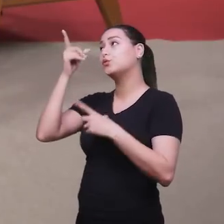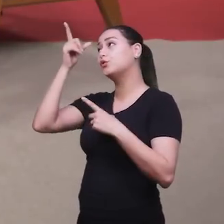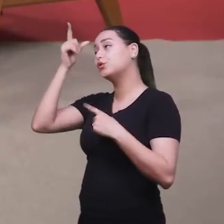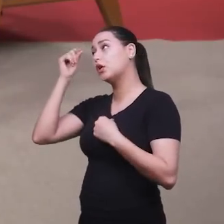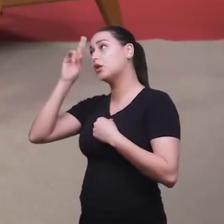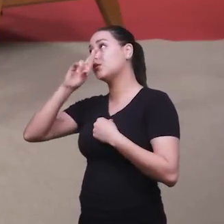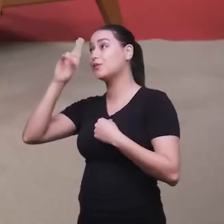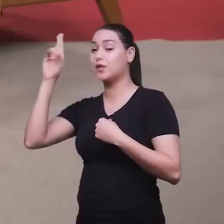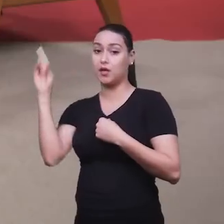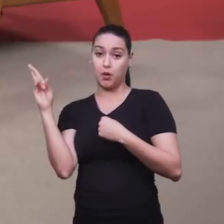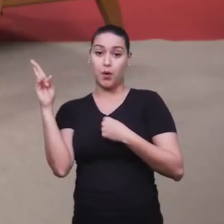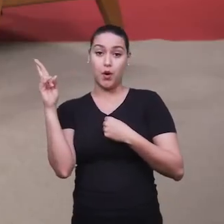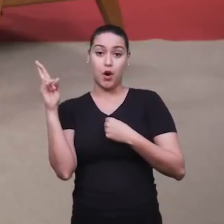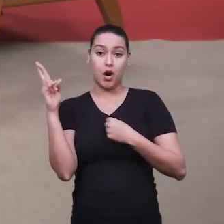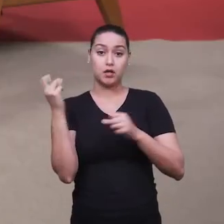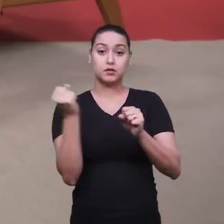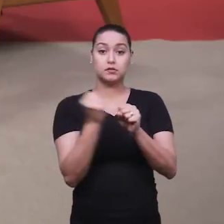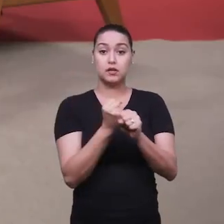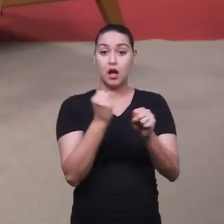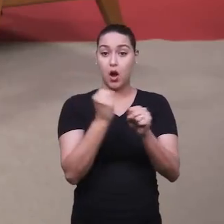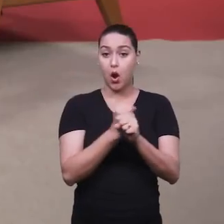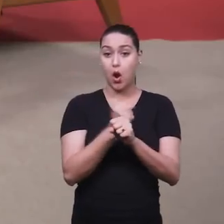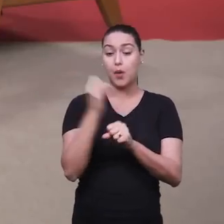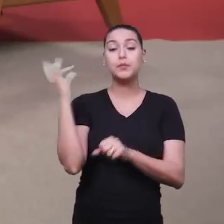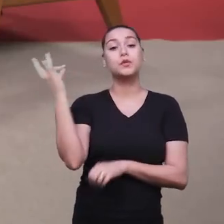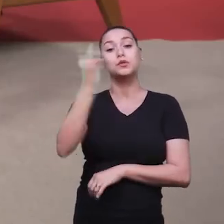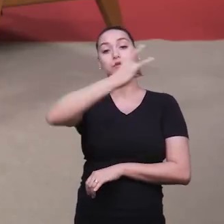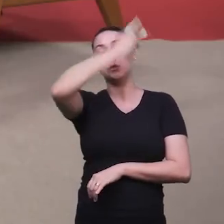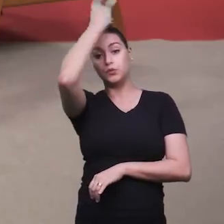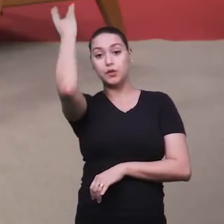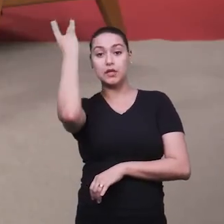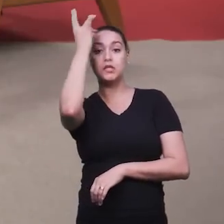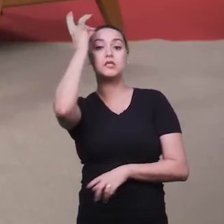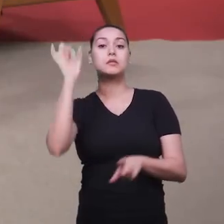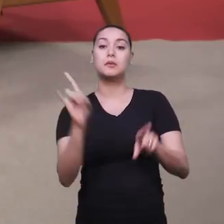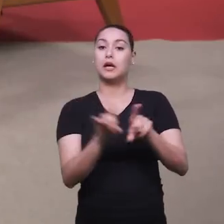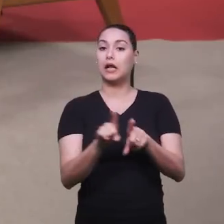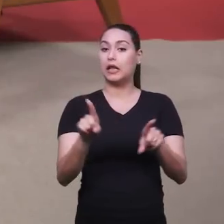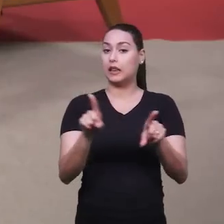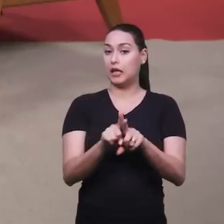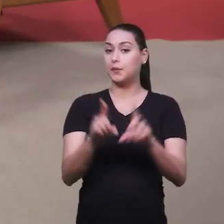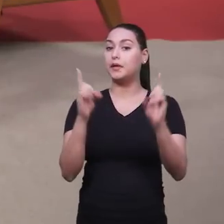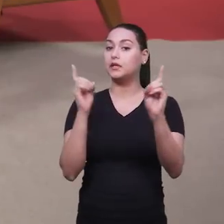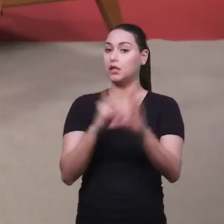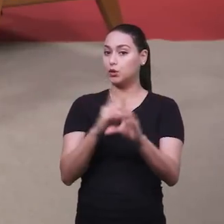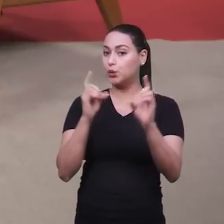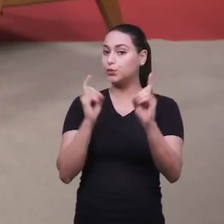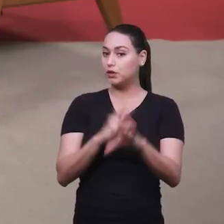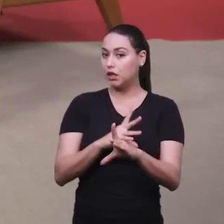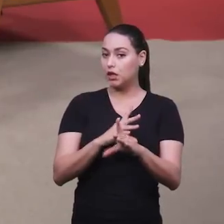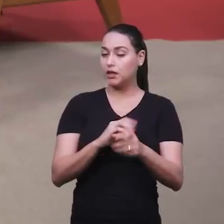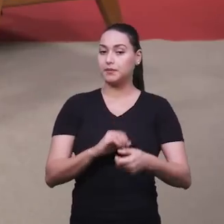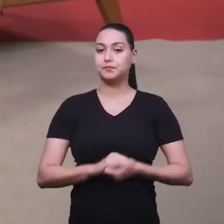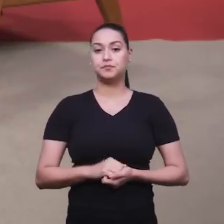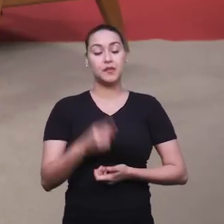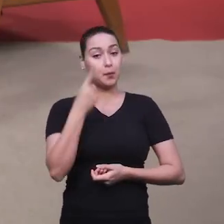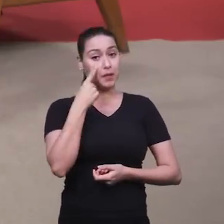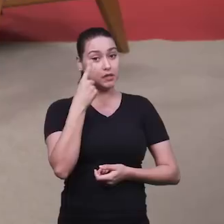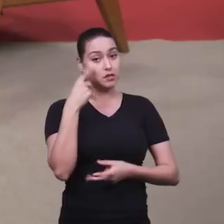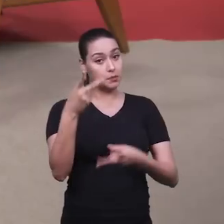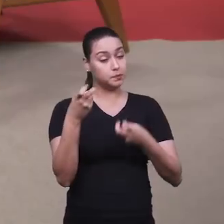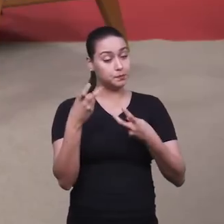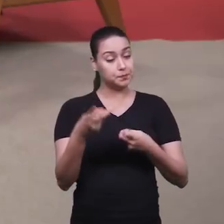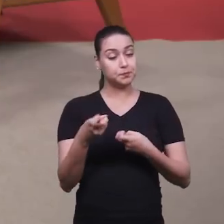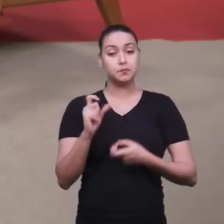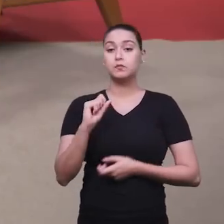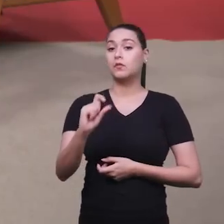no Senhor, ela fala da obra do Espírito e também da própria doutrina. Da doutrina. E aí eu quero só chamar